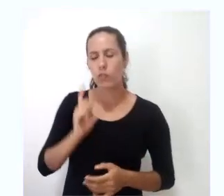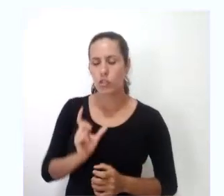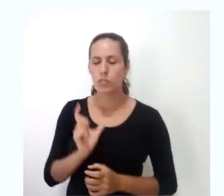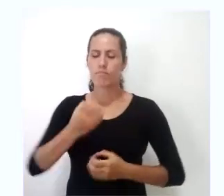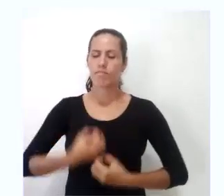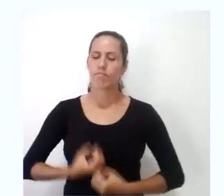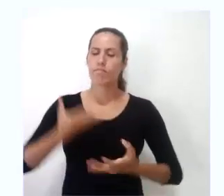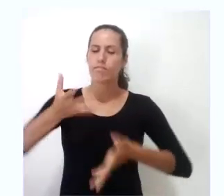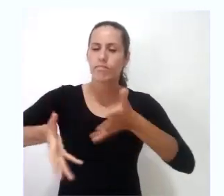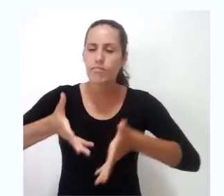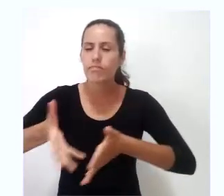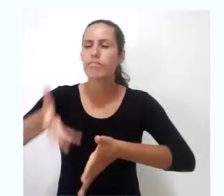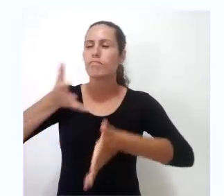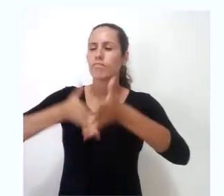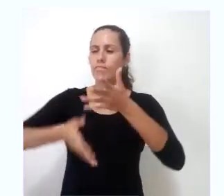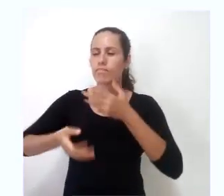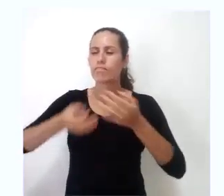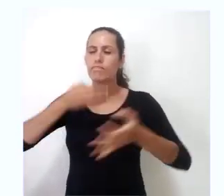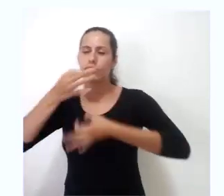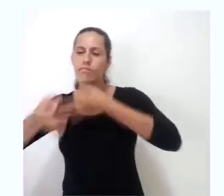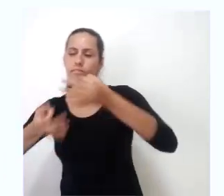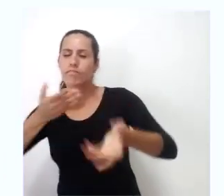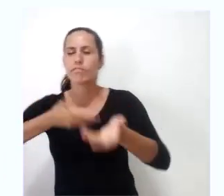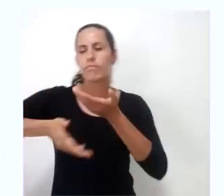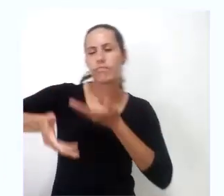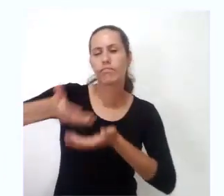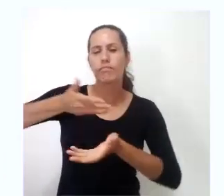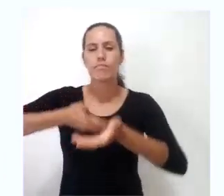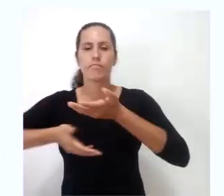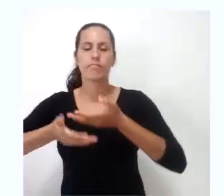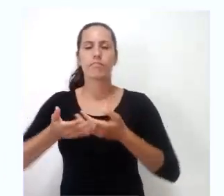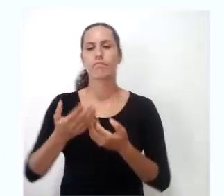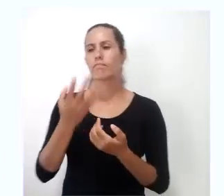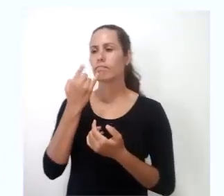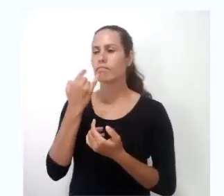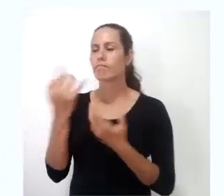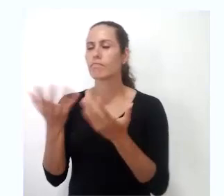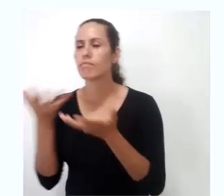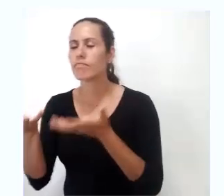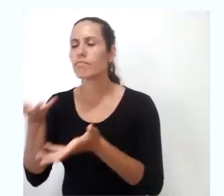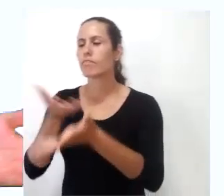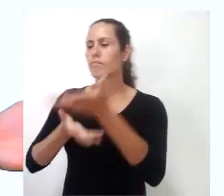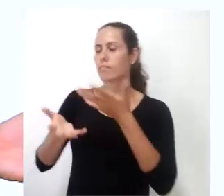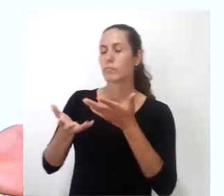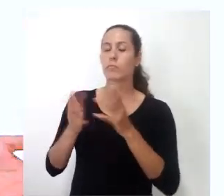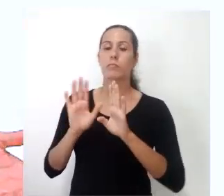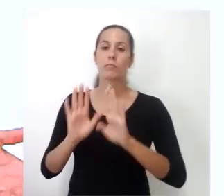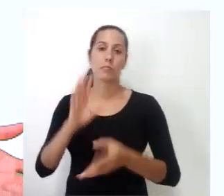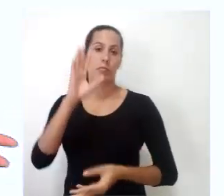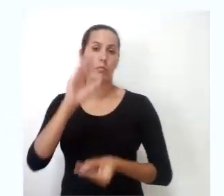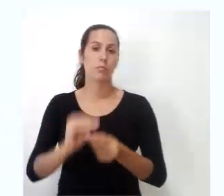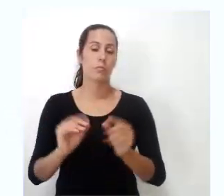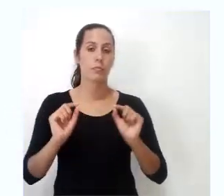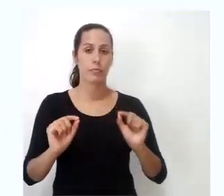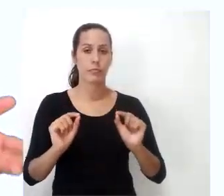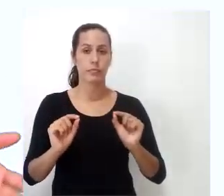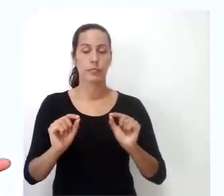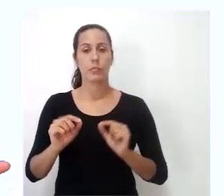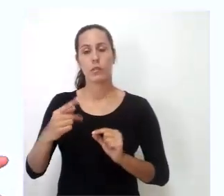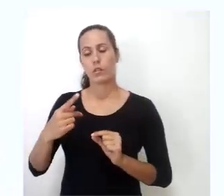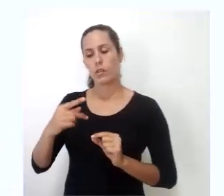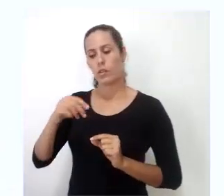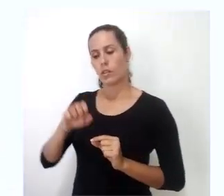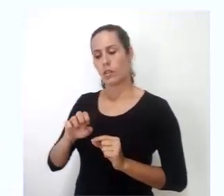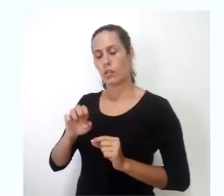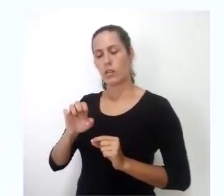ideia, expor a tese, o seu pensamento, persuadir. Olha, em síntese,